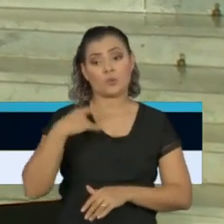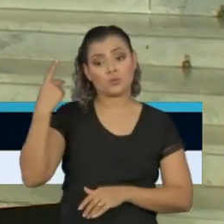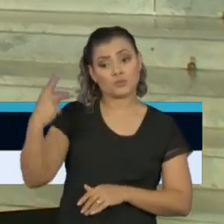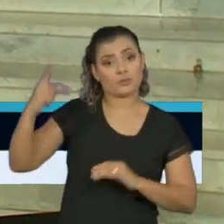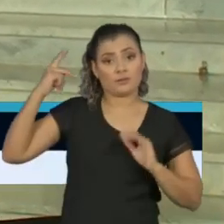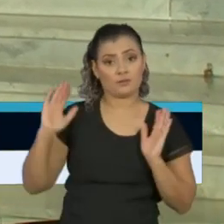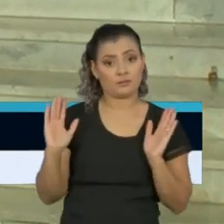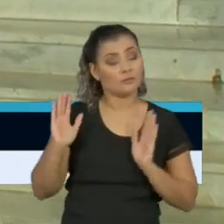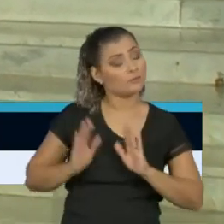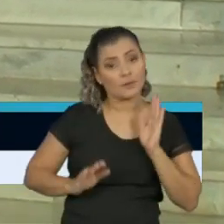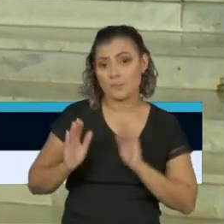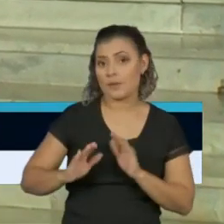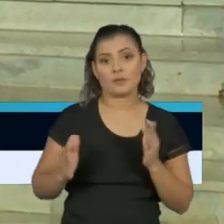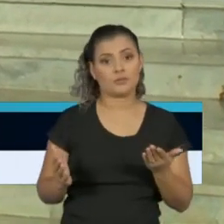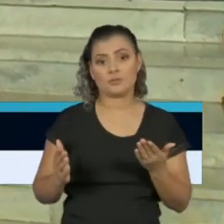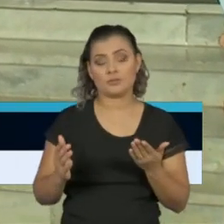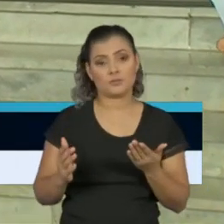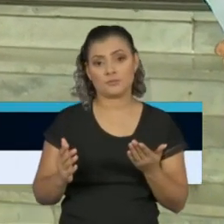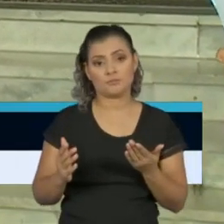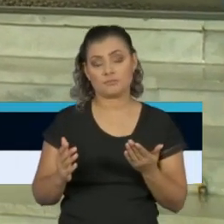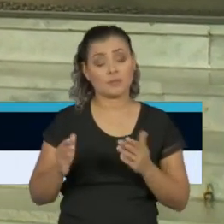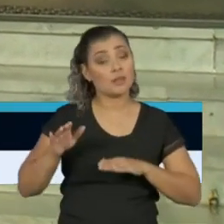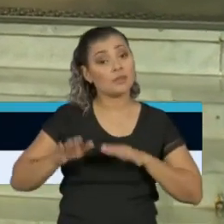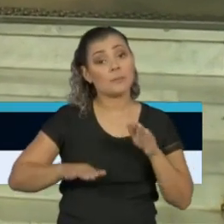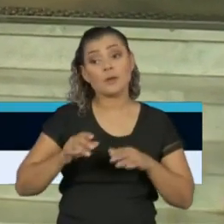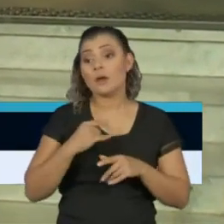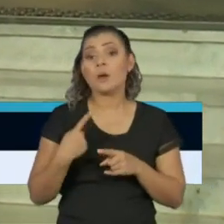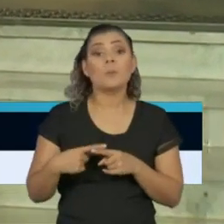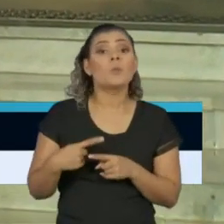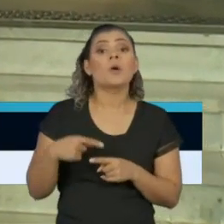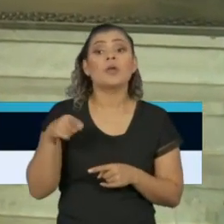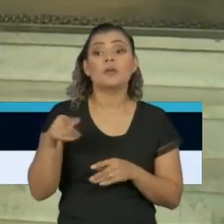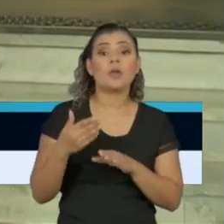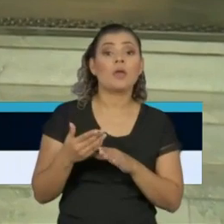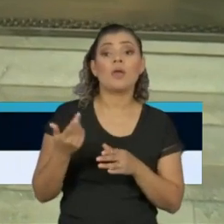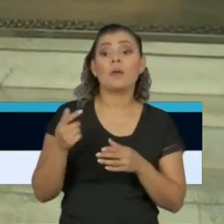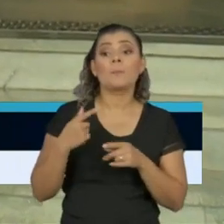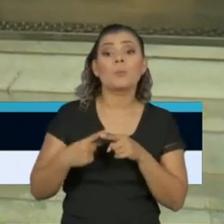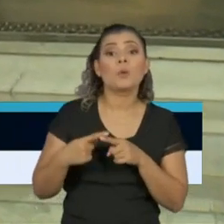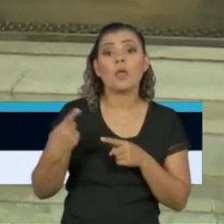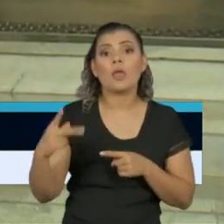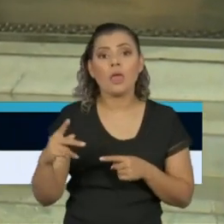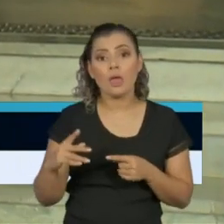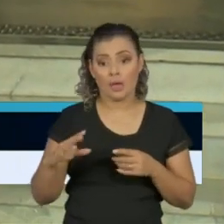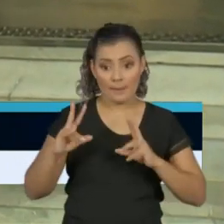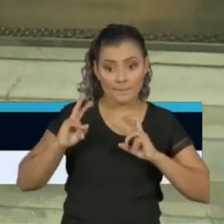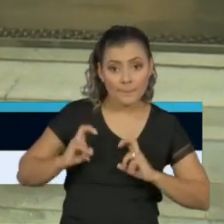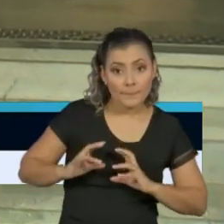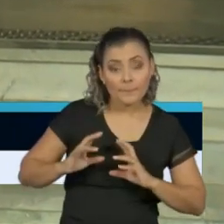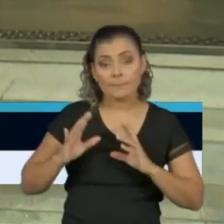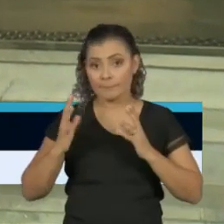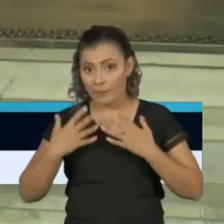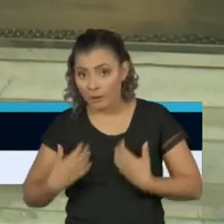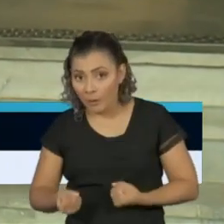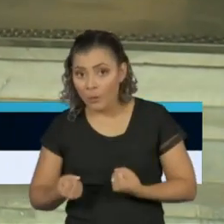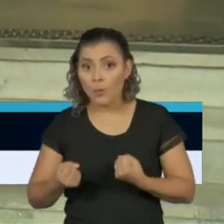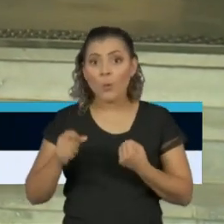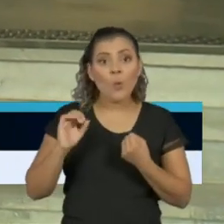dele, independente da etiologia, do porquê que ele está naquela condição. Dentro